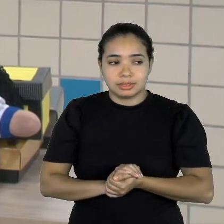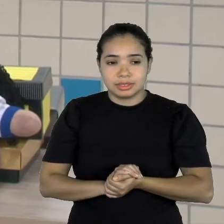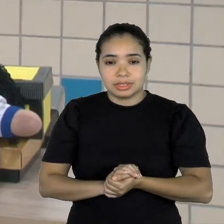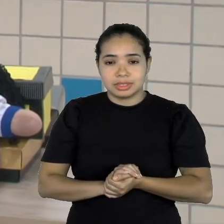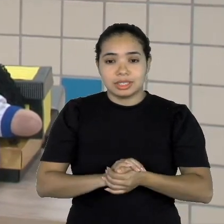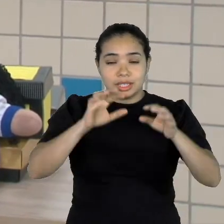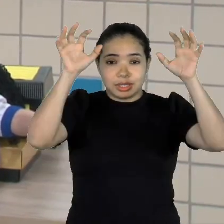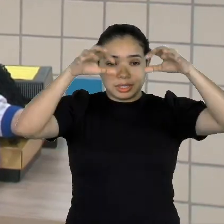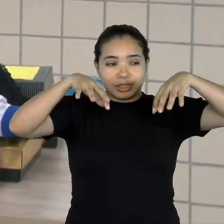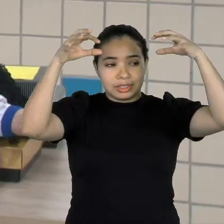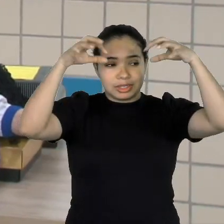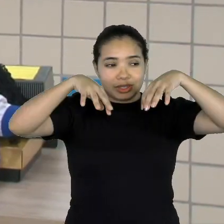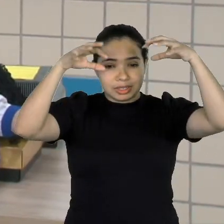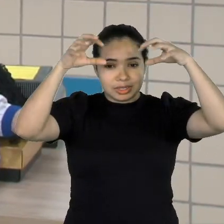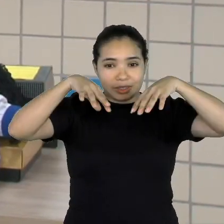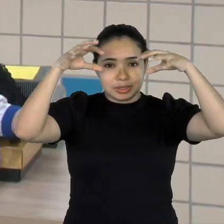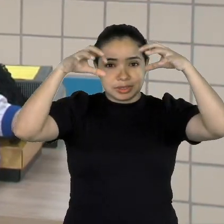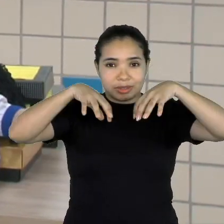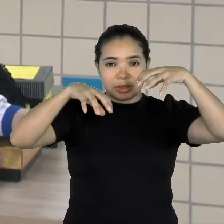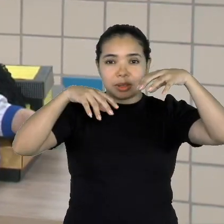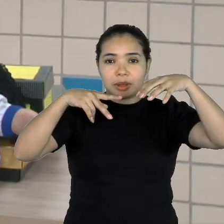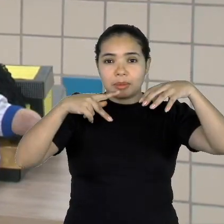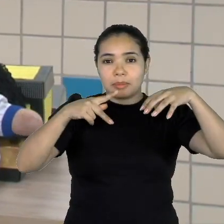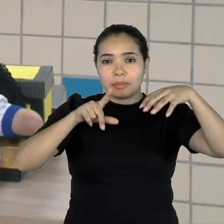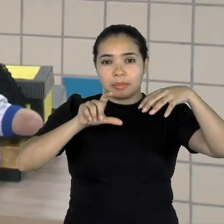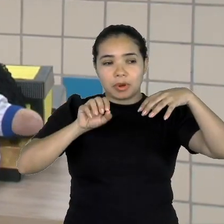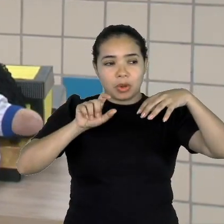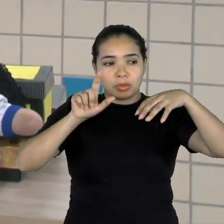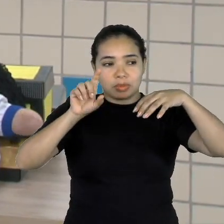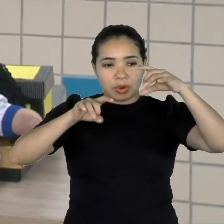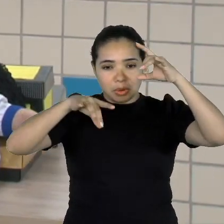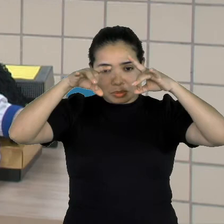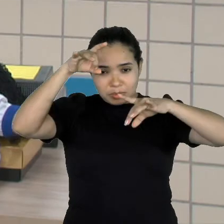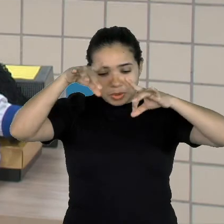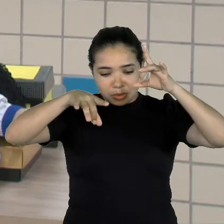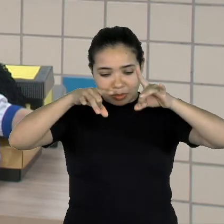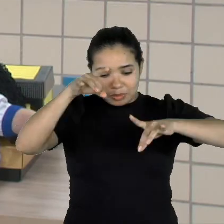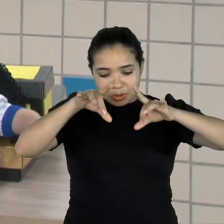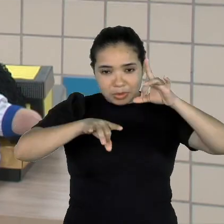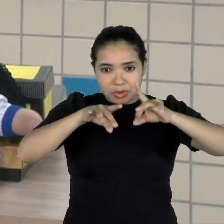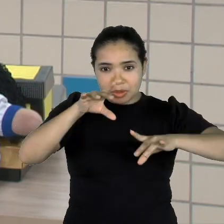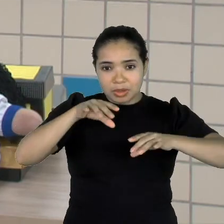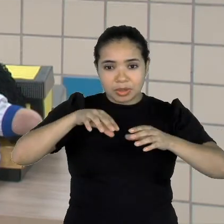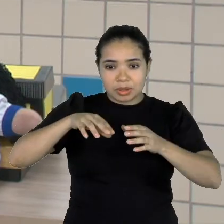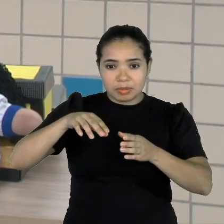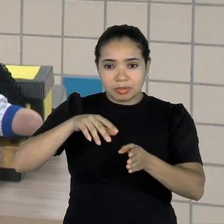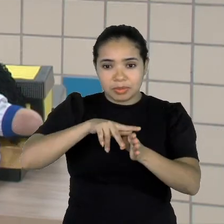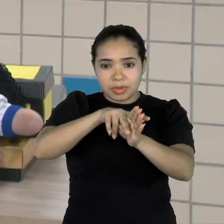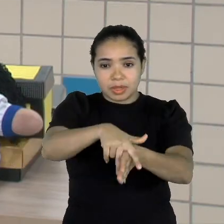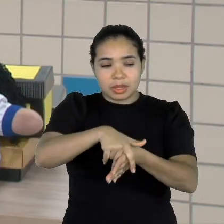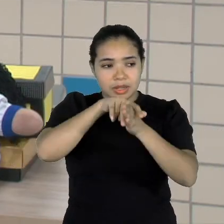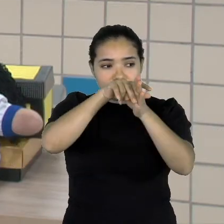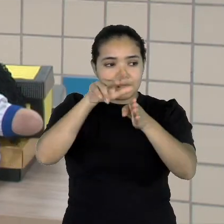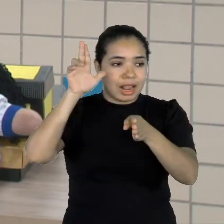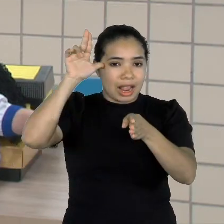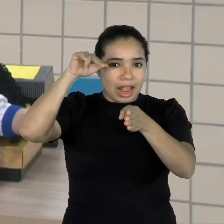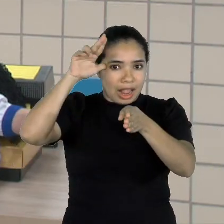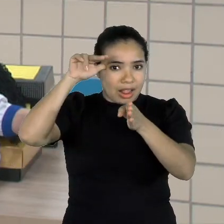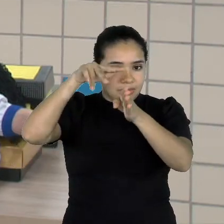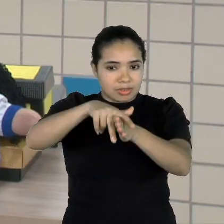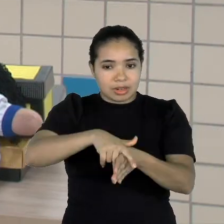Cai a chuva, ploc, ploc, corre a chuva, ploc, ploc. Como um cavalo a galope, enche a